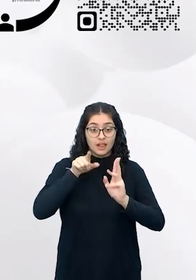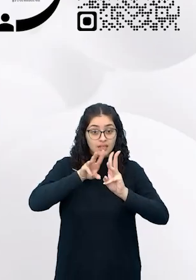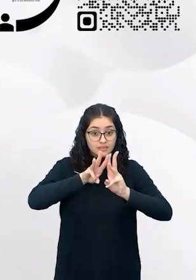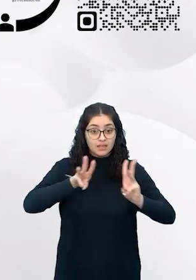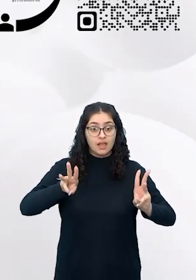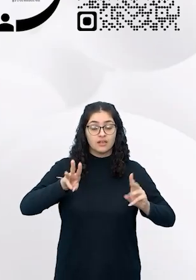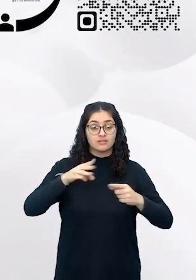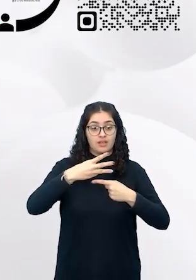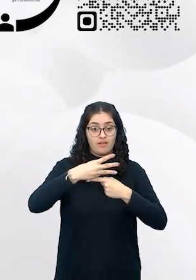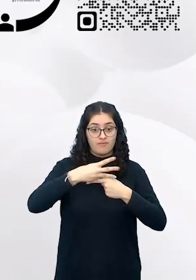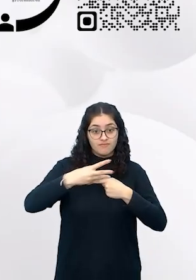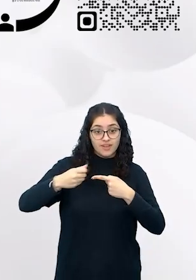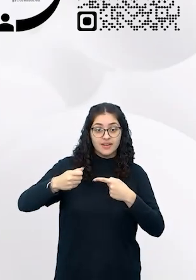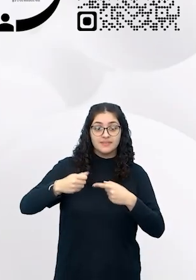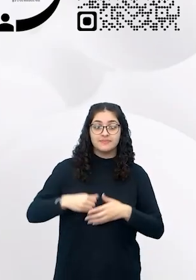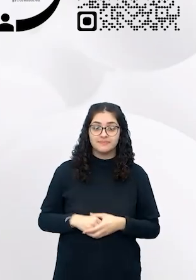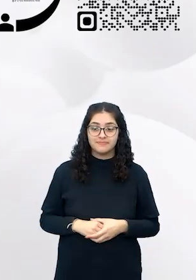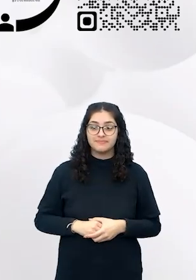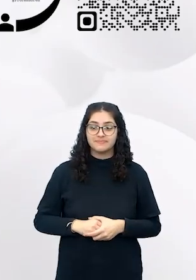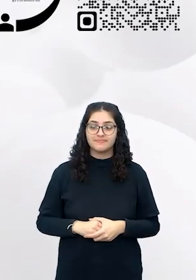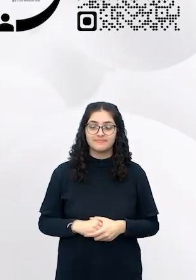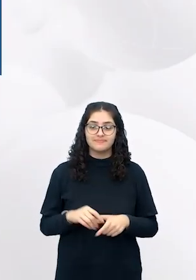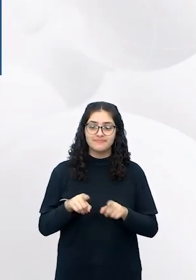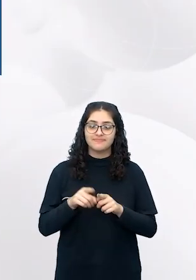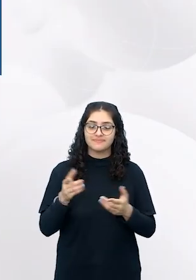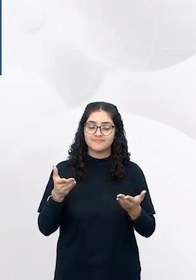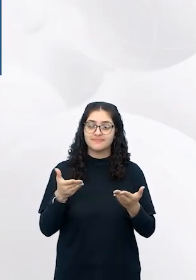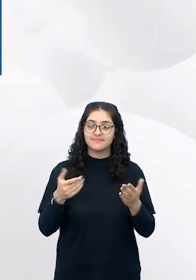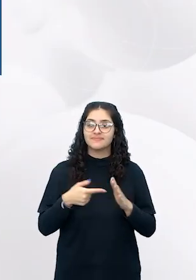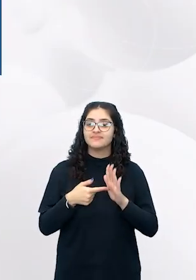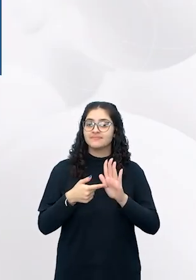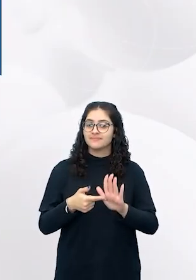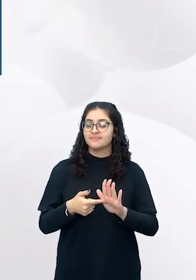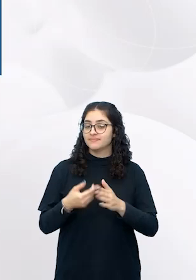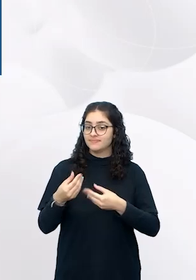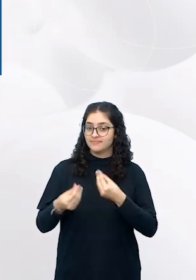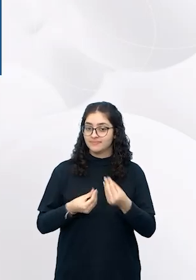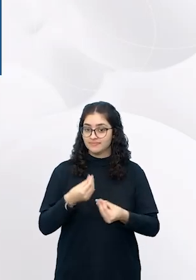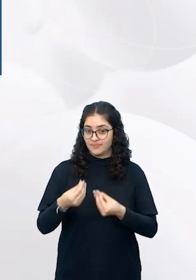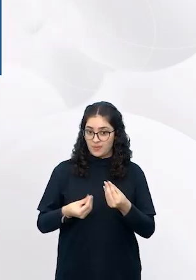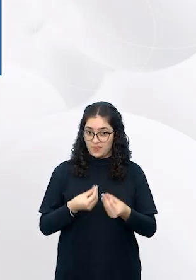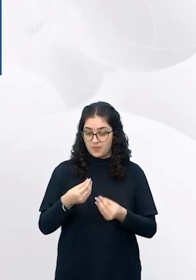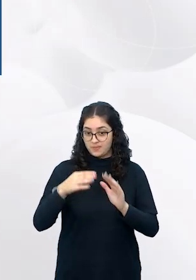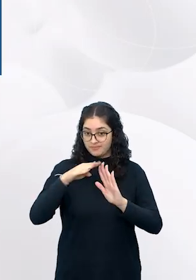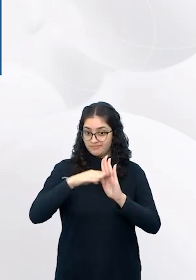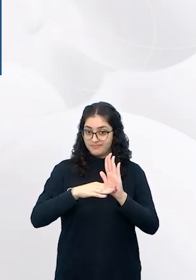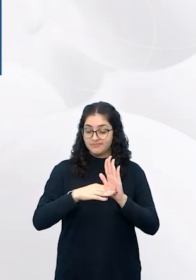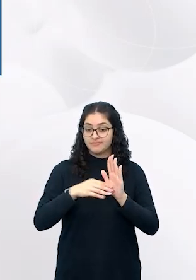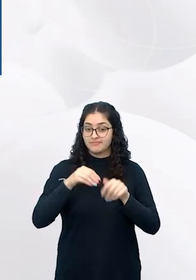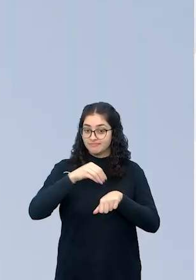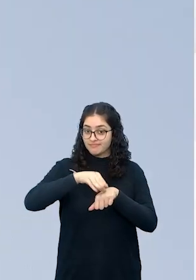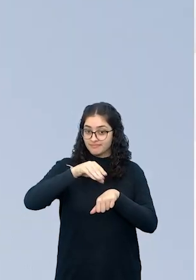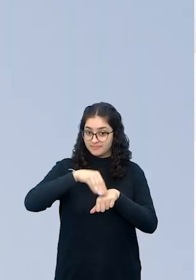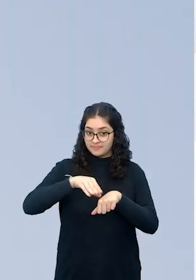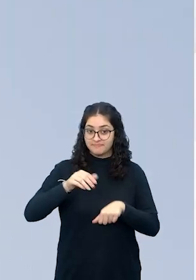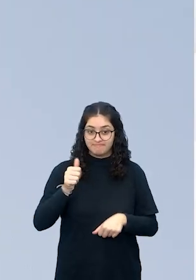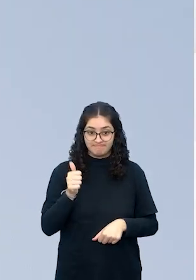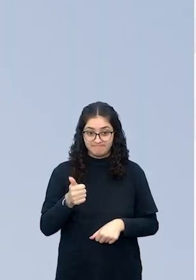da EFAP. Então vamos diretamente aqui ao tutorial, tá?